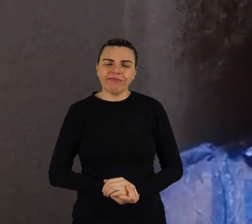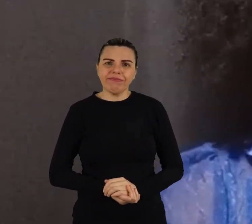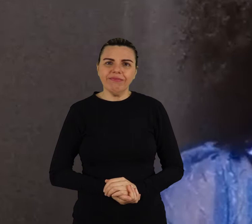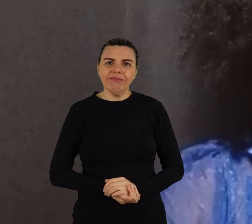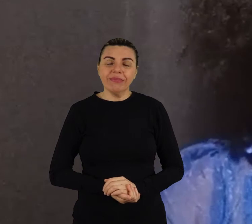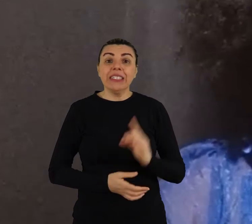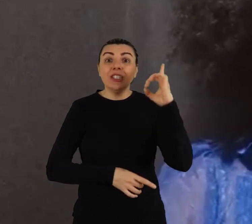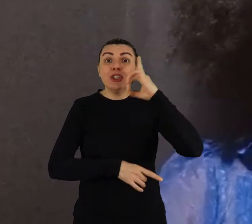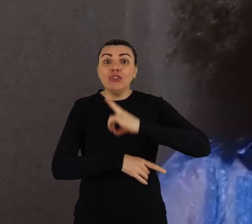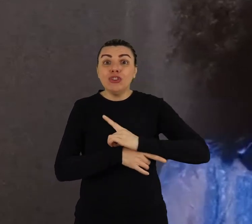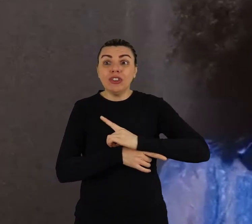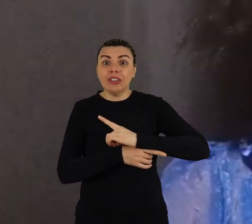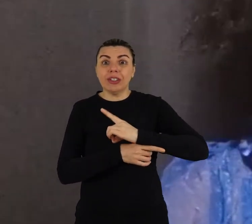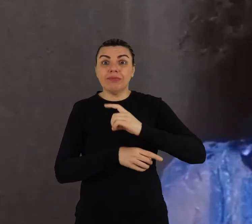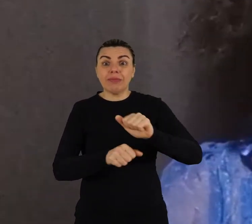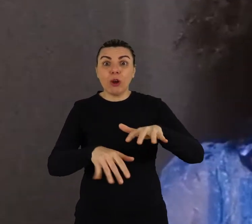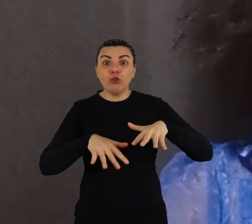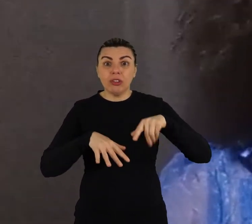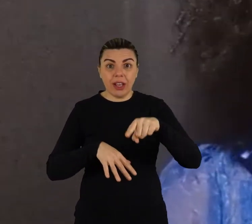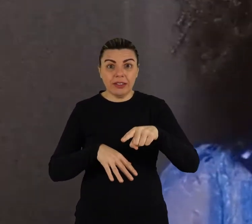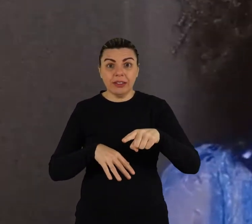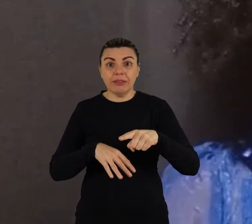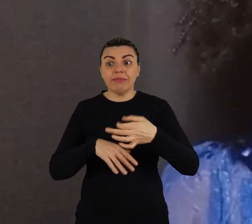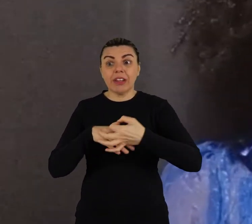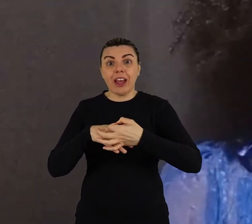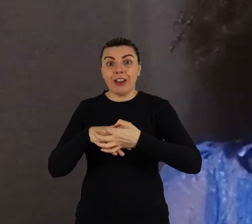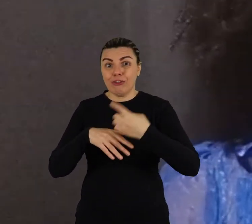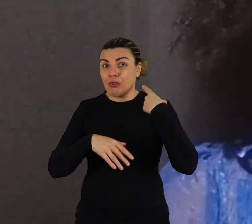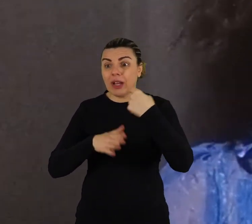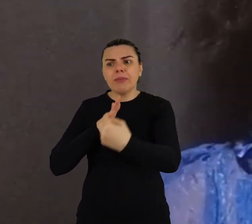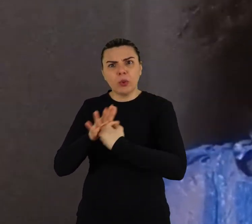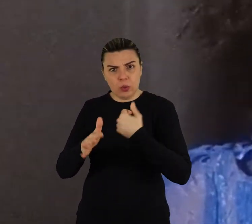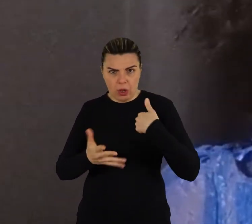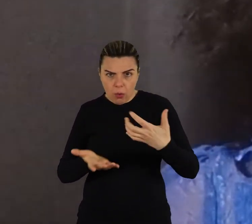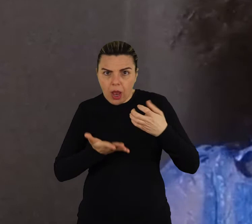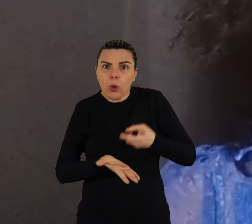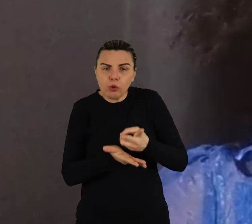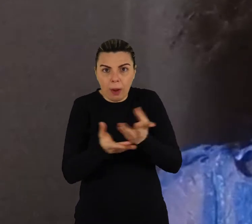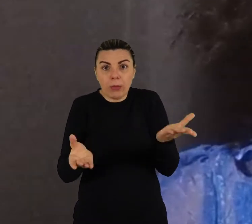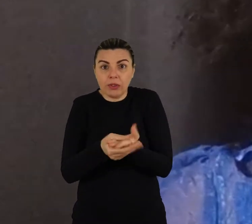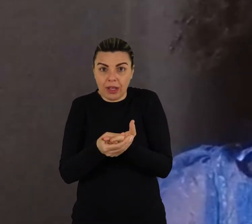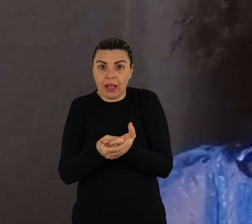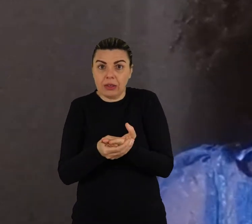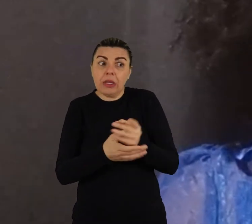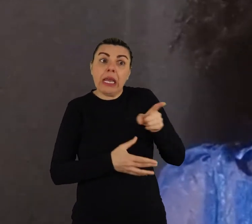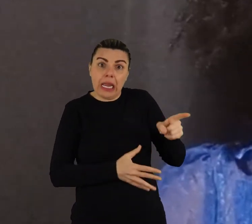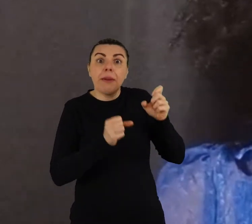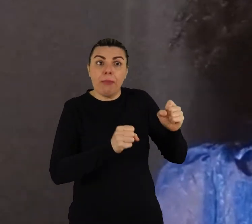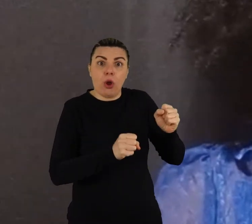da audiência, quando a advogada me perguntou se eu ia seguir com um processo que poderia prender o Jota,